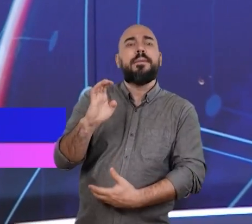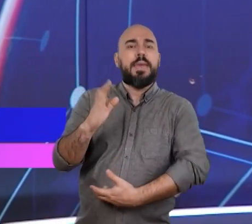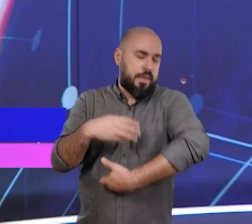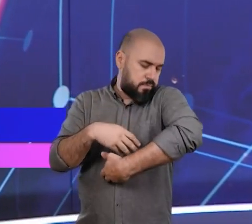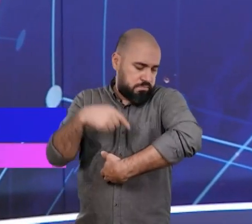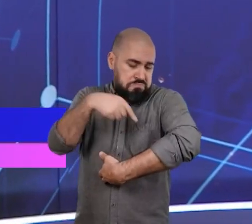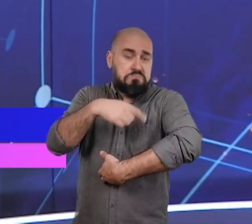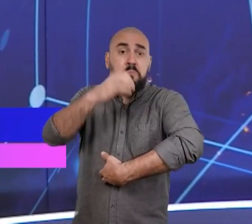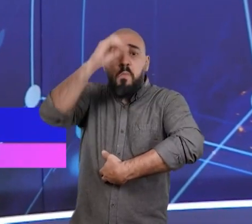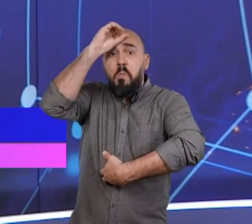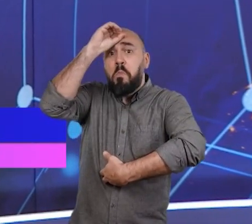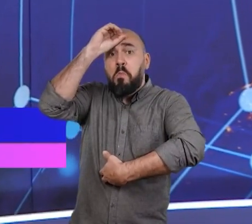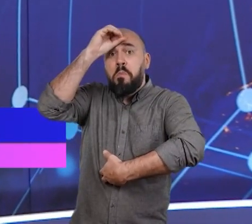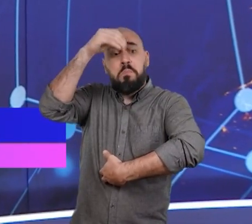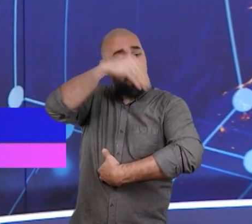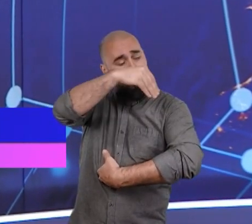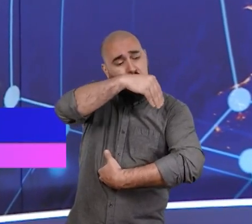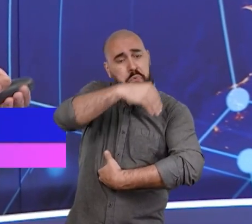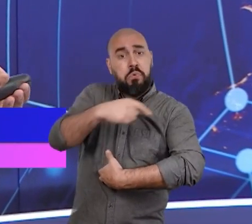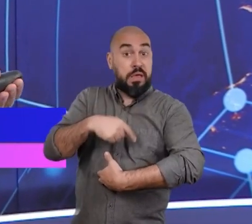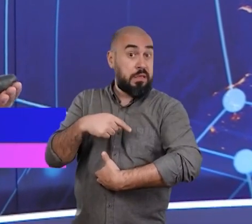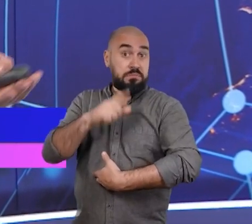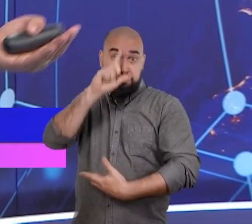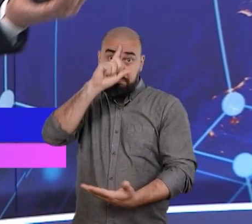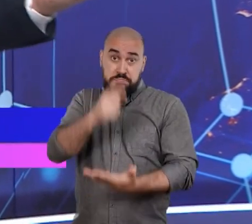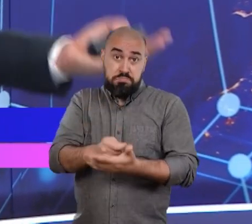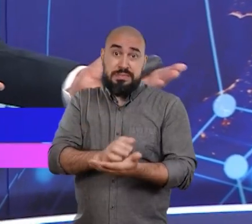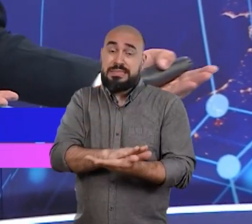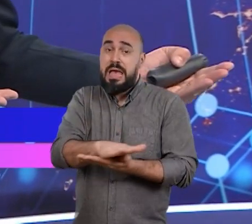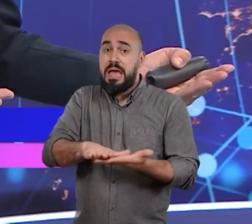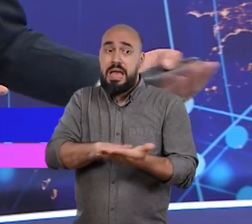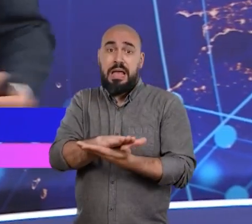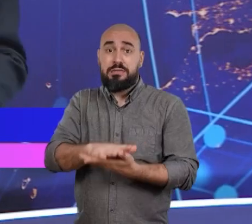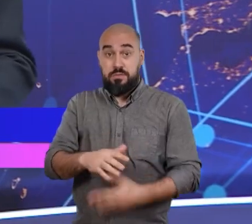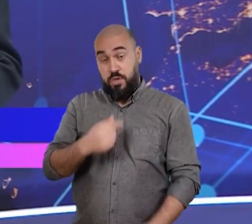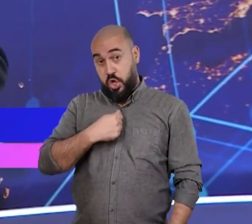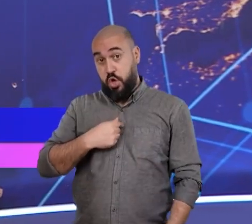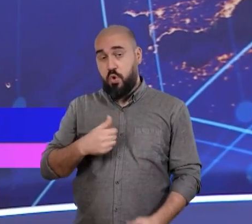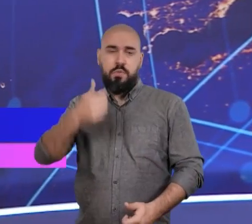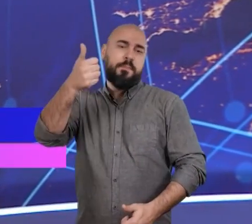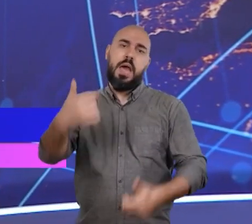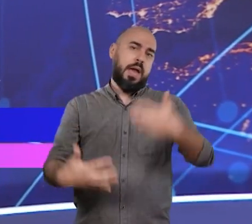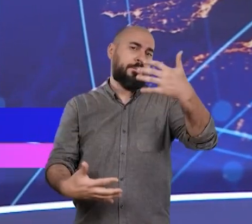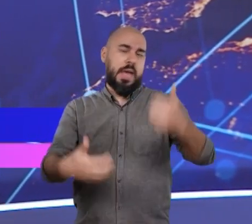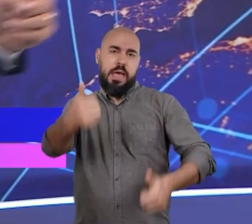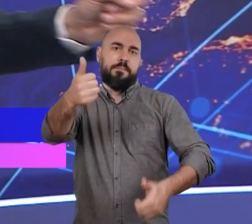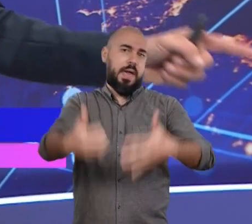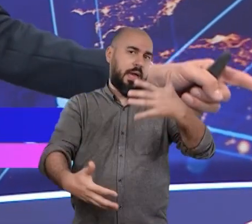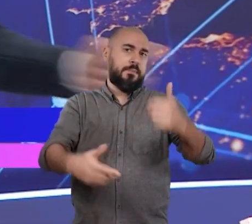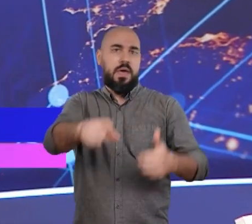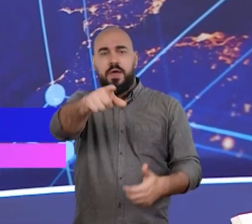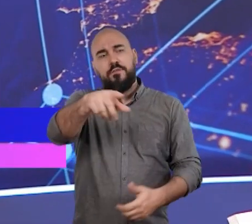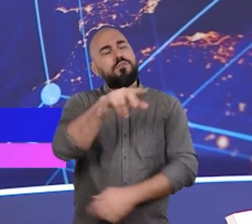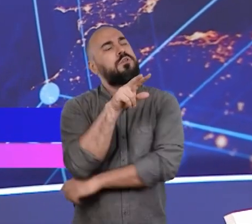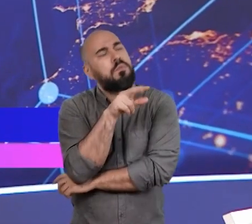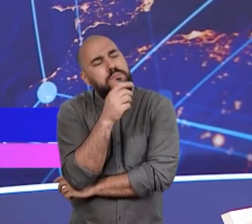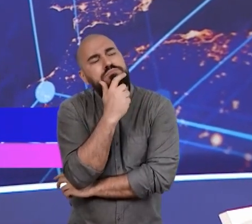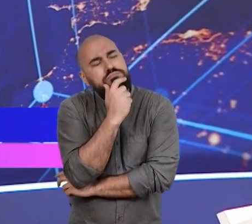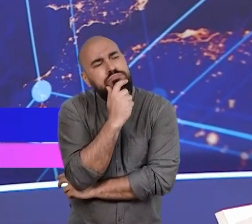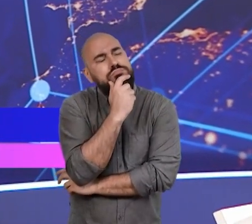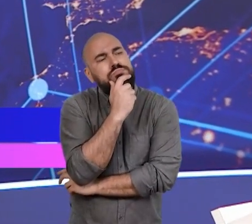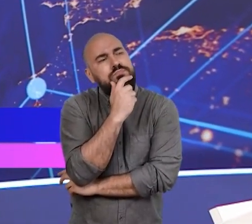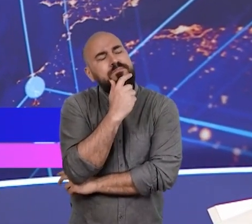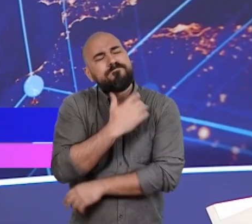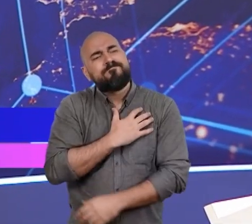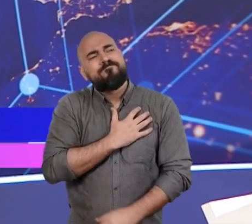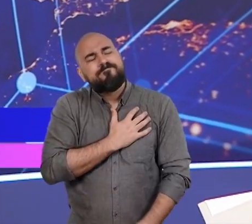sua escolha, envolve a sua decisão. Quando eu estou aqui apresentando esse tema para você, é para que esse tema